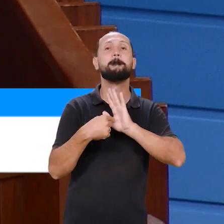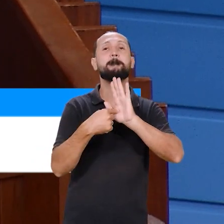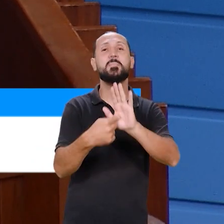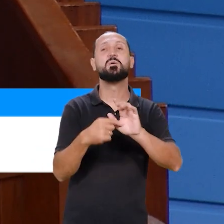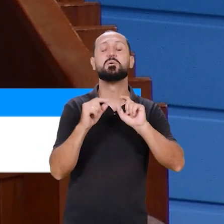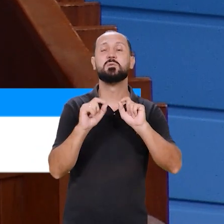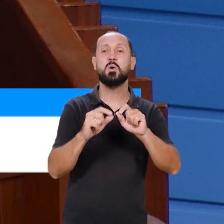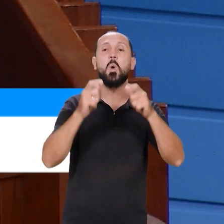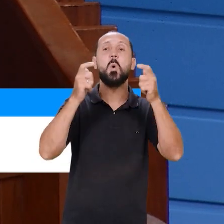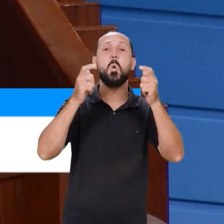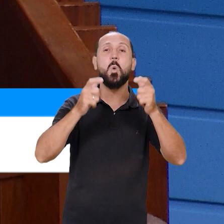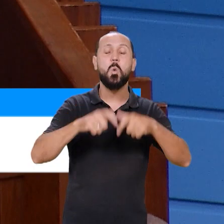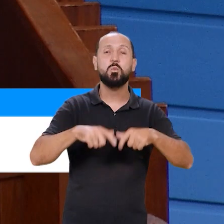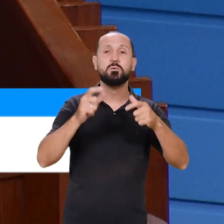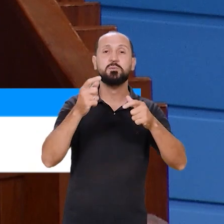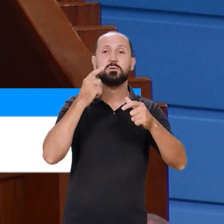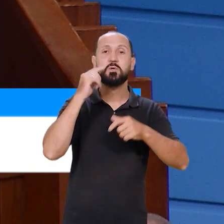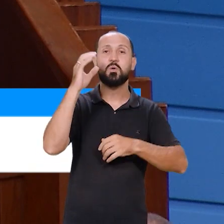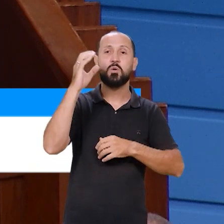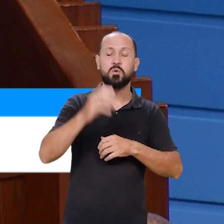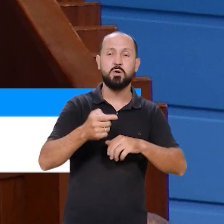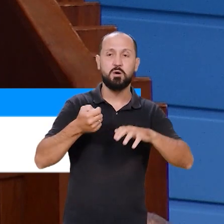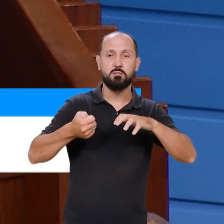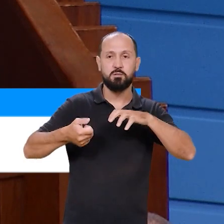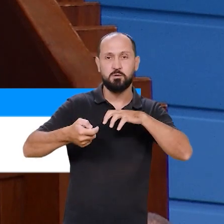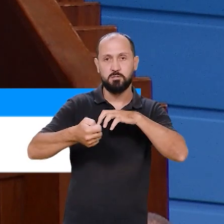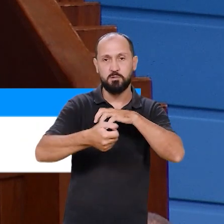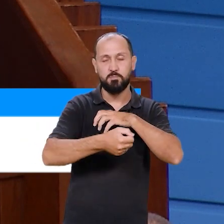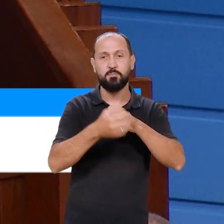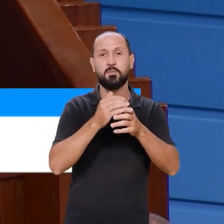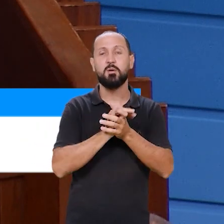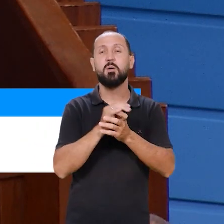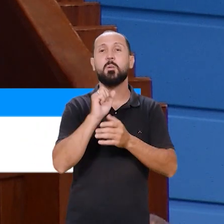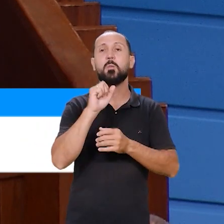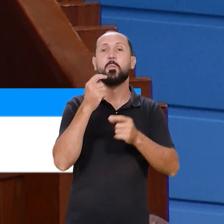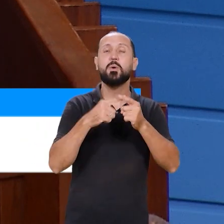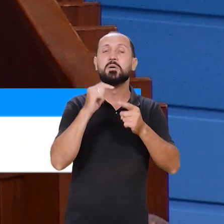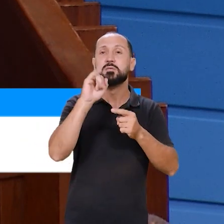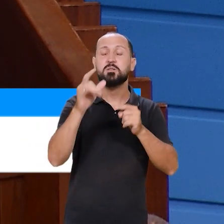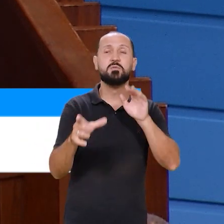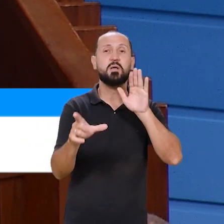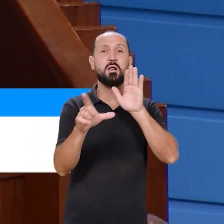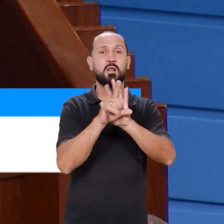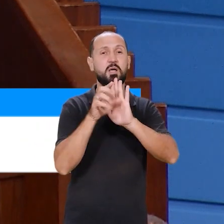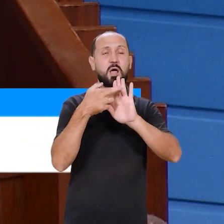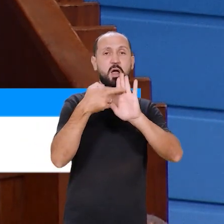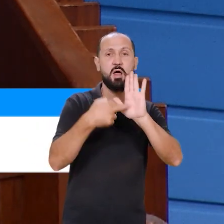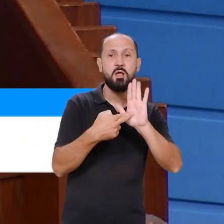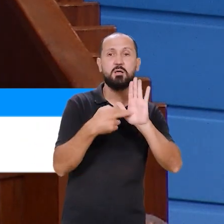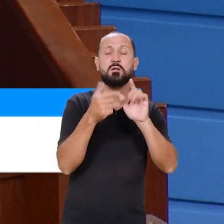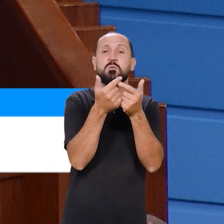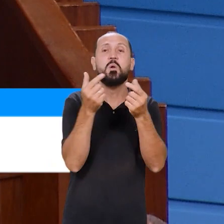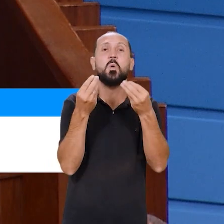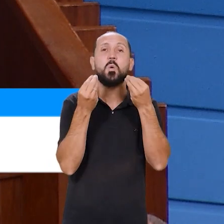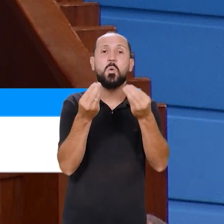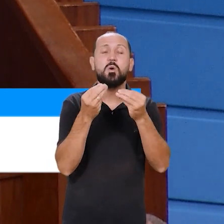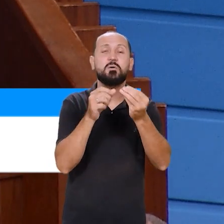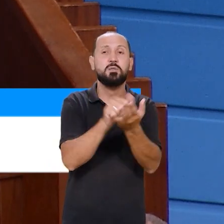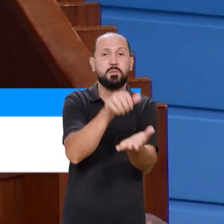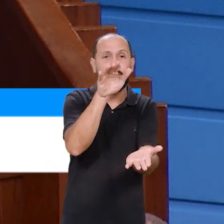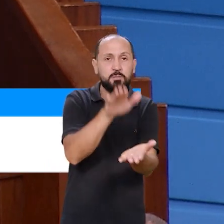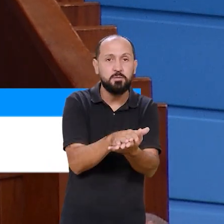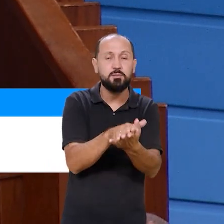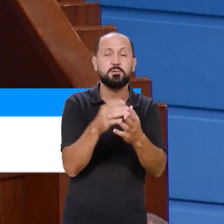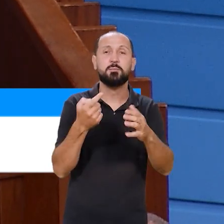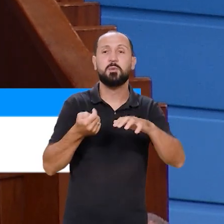que aponta onde está o crime de fake news. Porque se não há lei, se não há regra, não tem como você